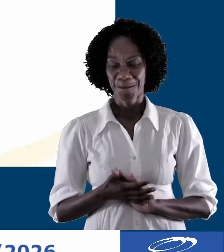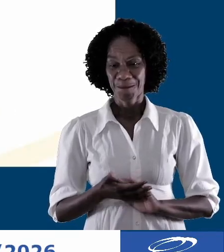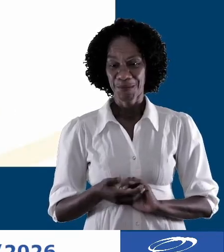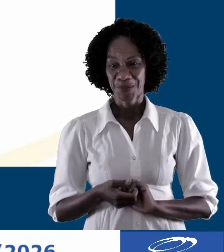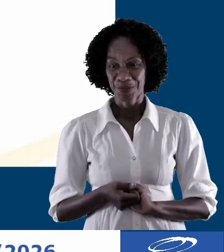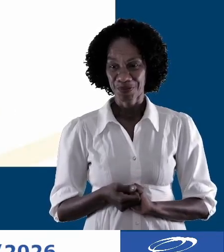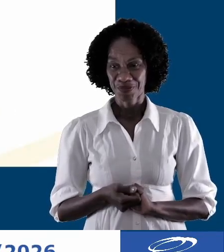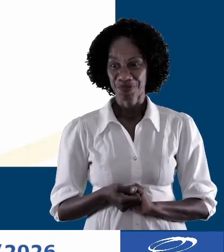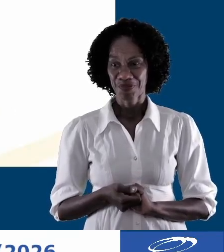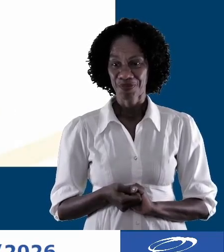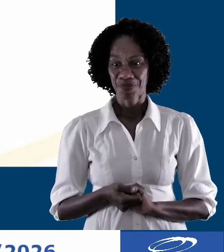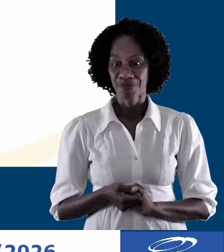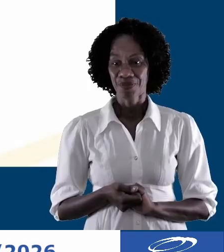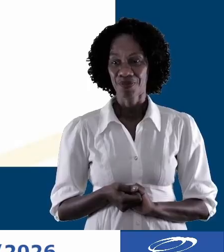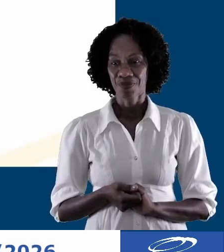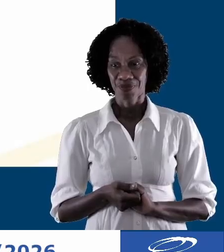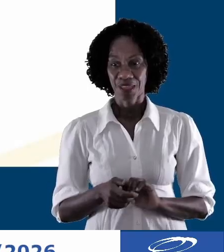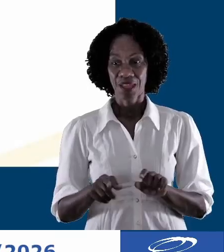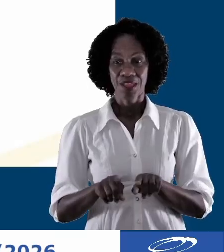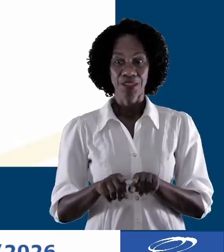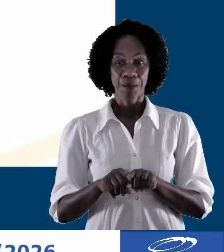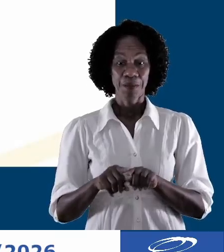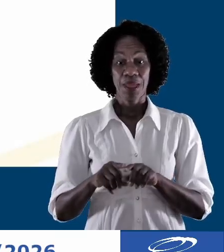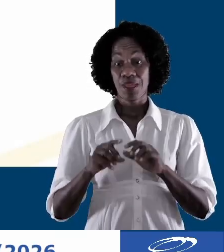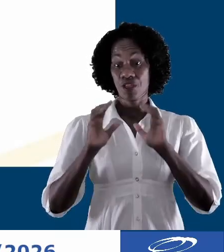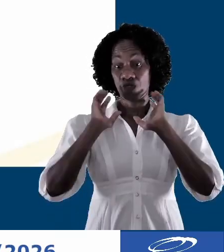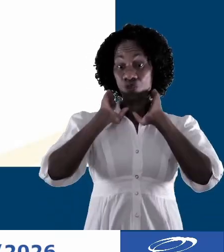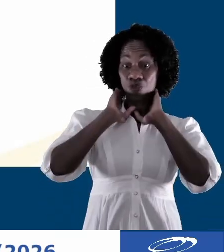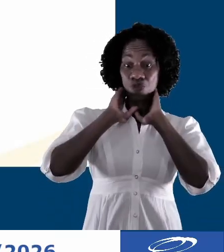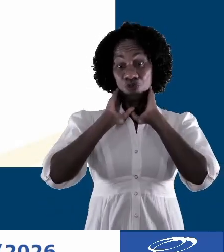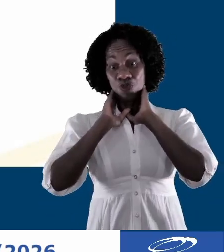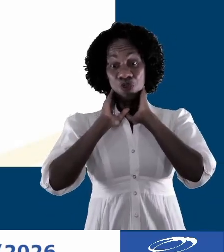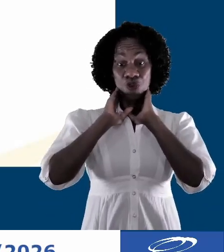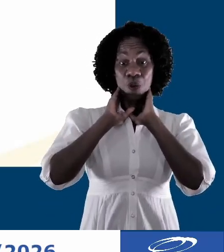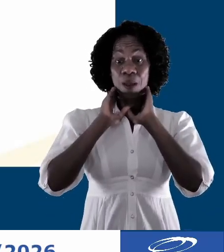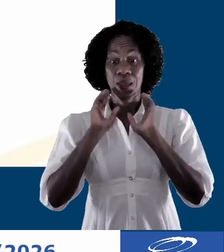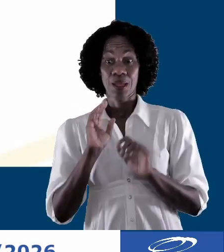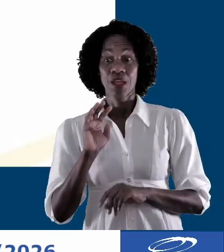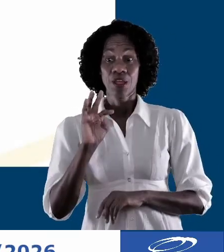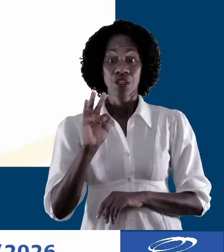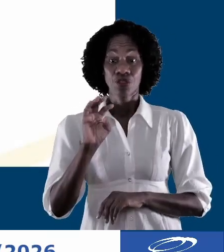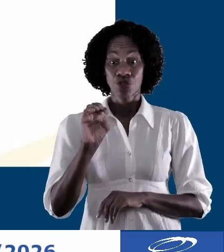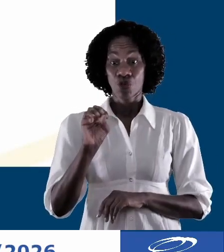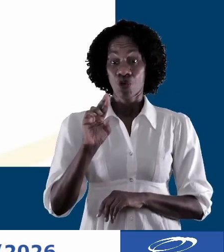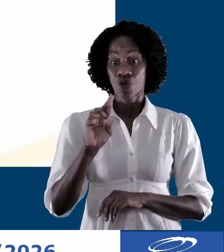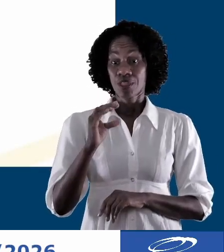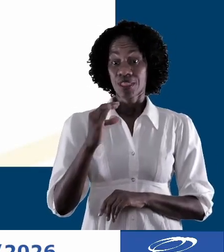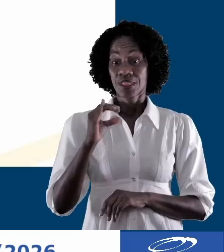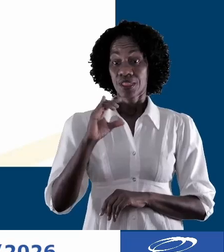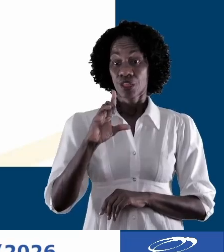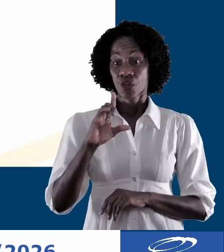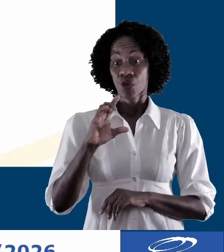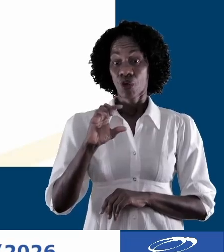Torcicolo, outra apresentação que pode ocorrer na tuberculose. Essa é uma paciente que chegou no INTO, já tratada de tuberculose, sem doença